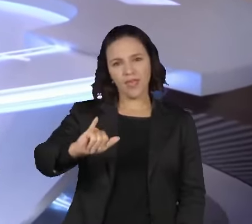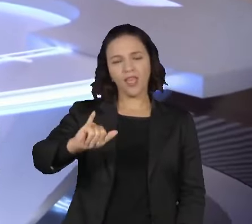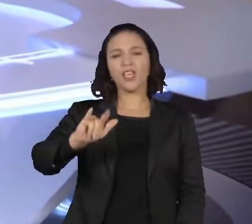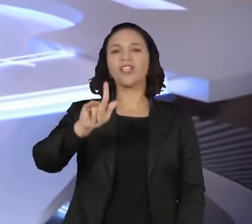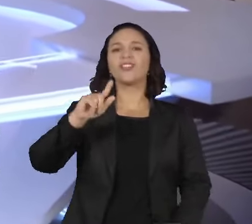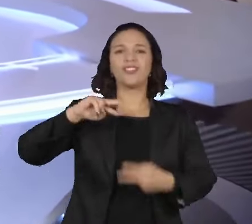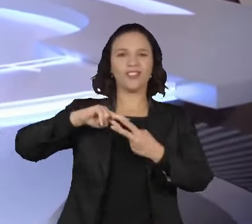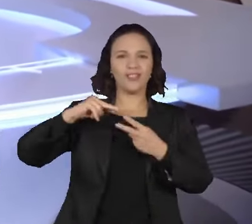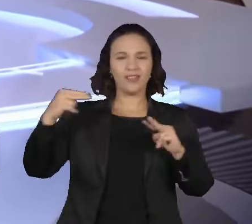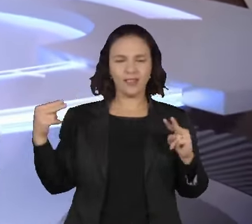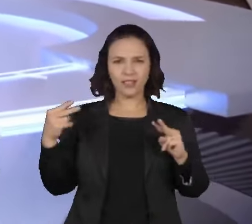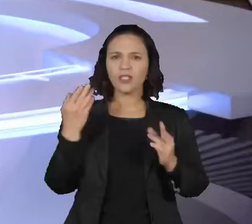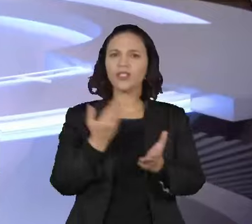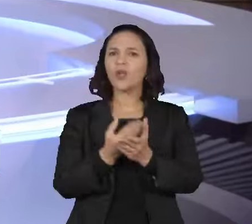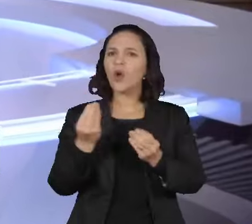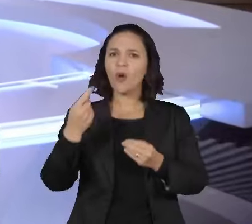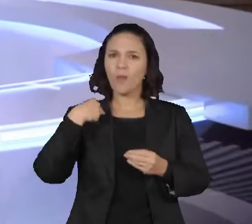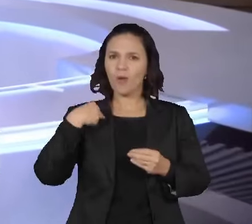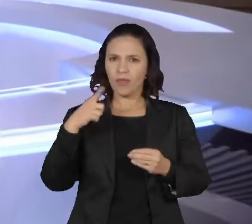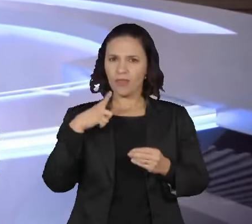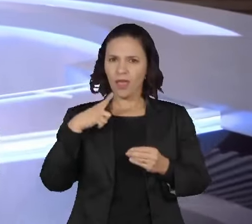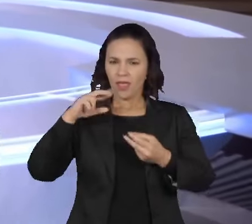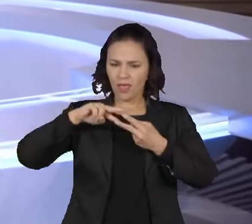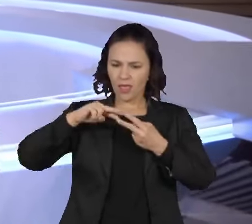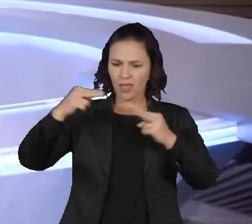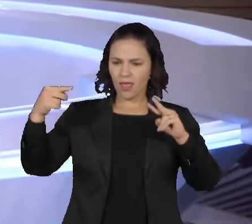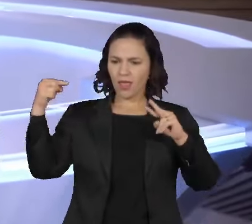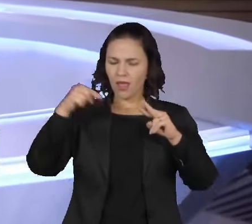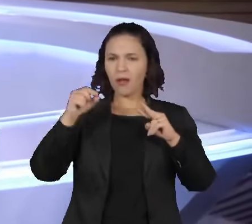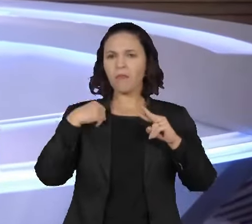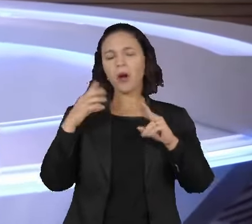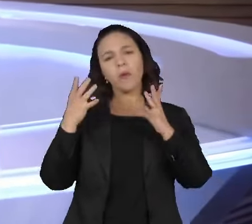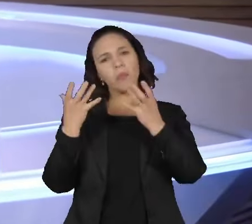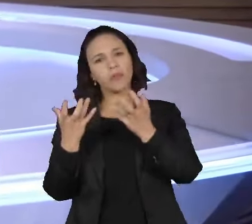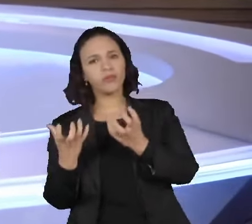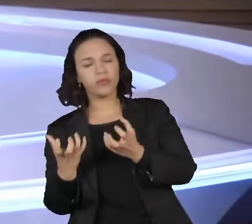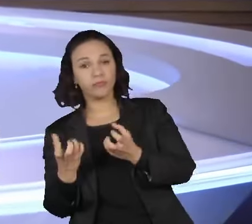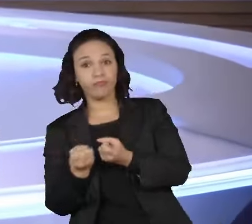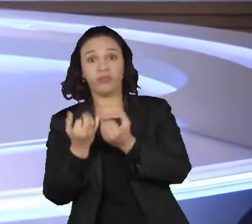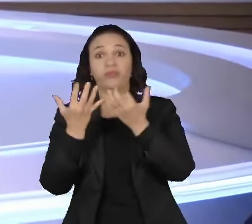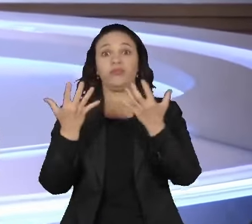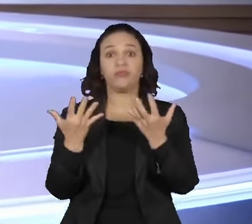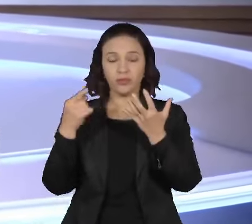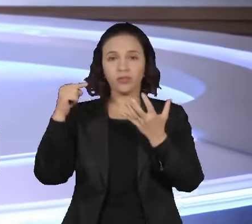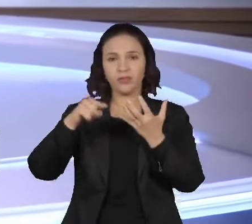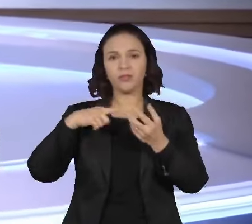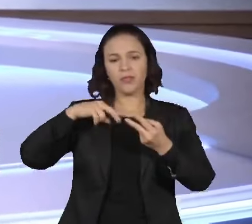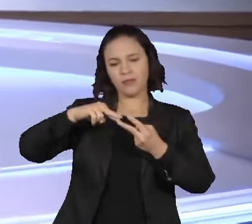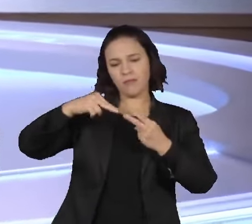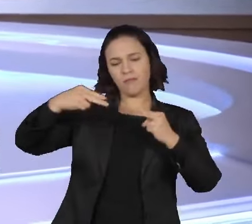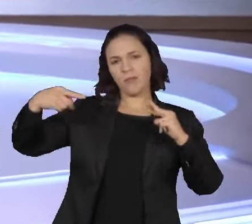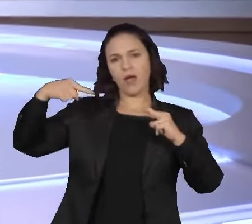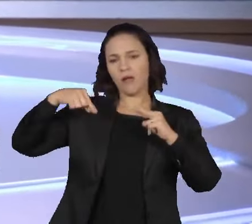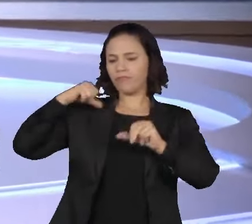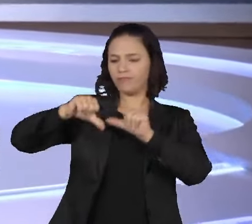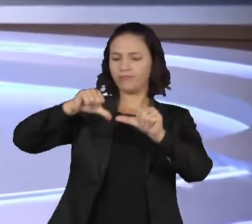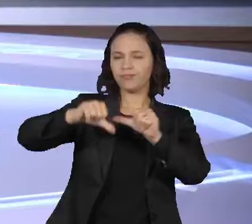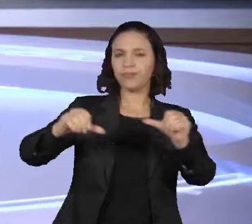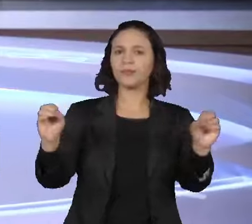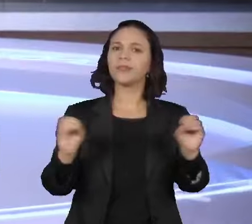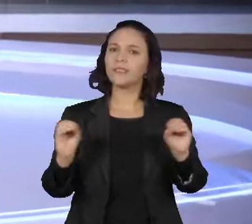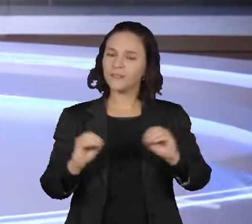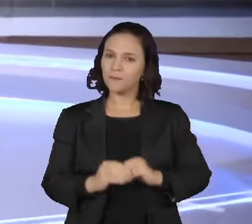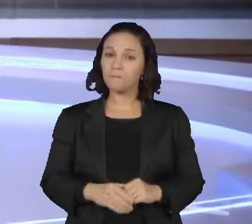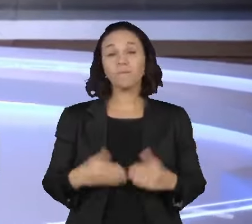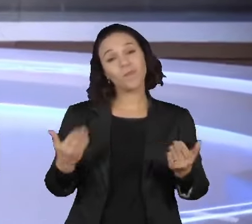estuda como os nossos genes são ativados ou desativados sem que a sequência do DNA seja modificada, claro. Sobre